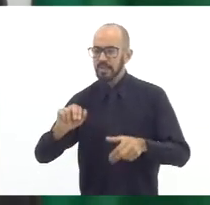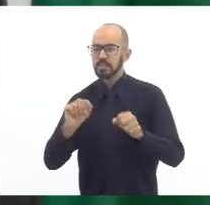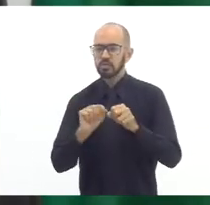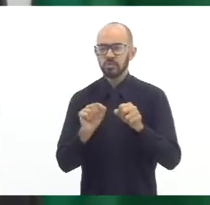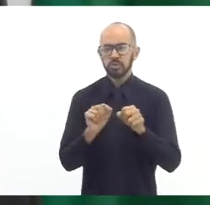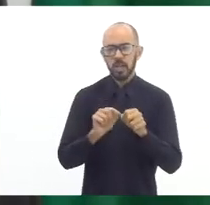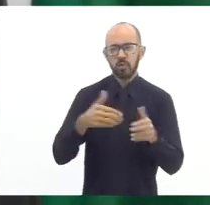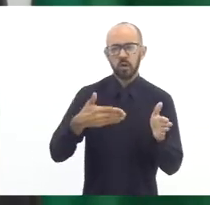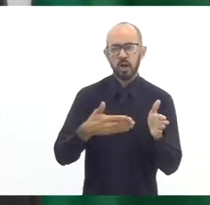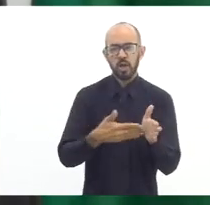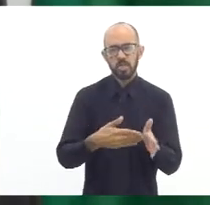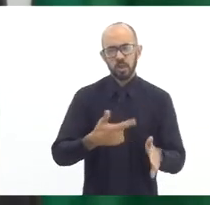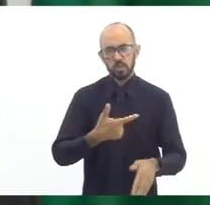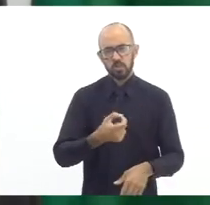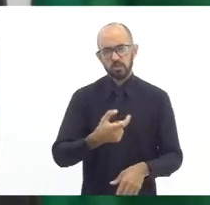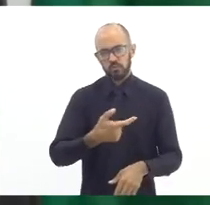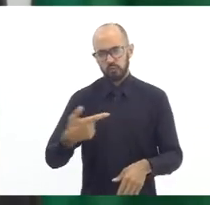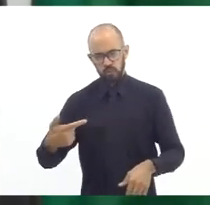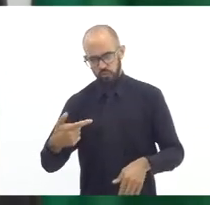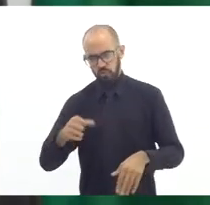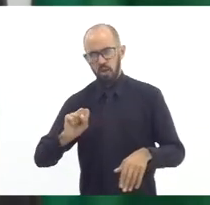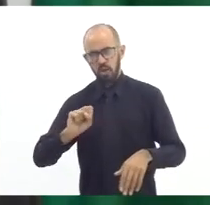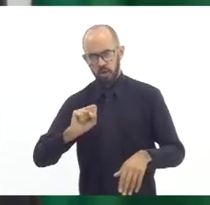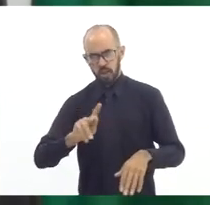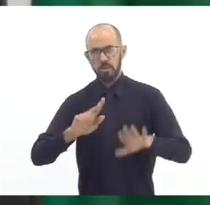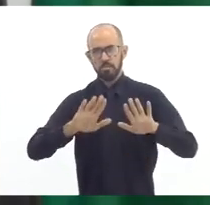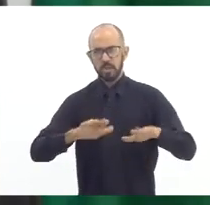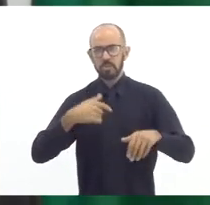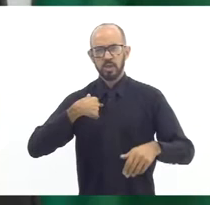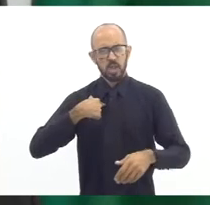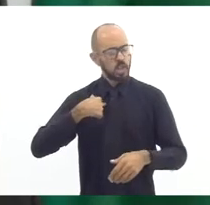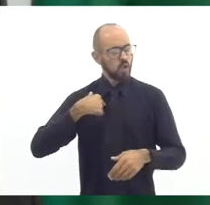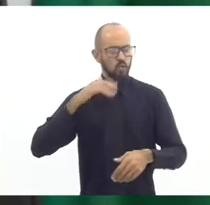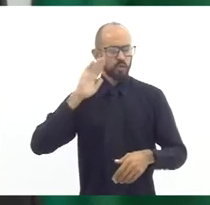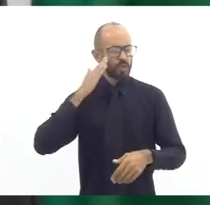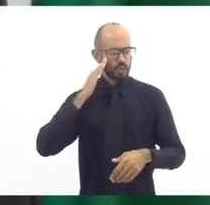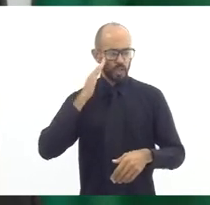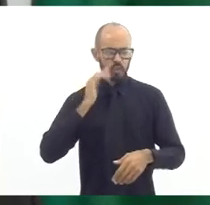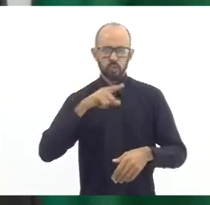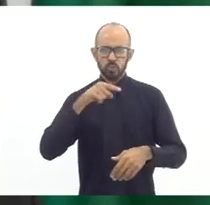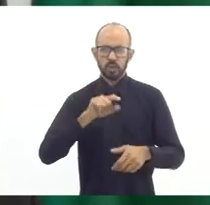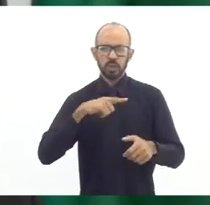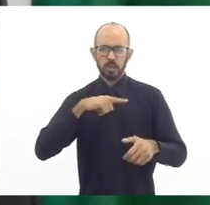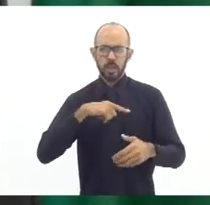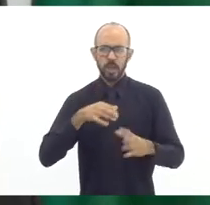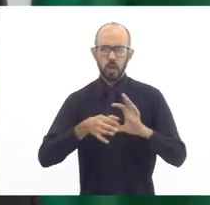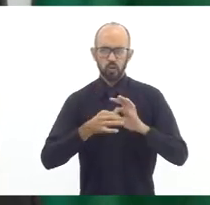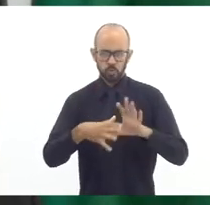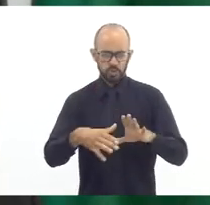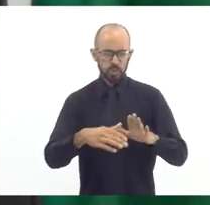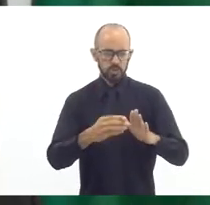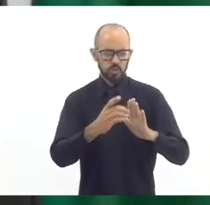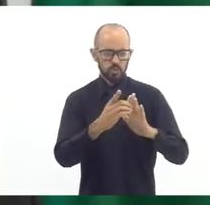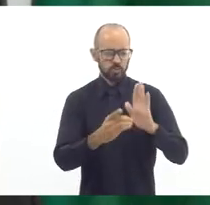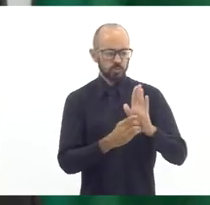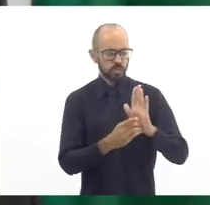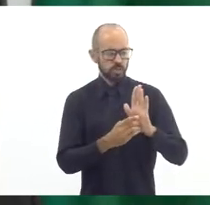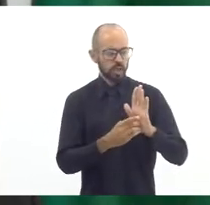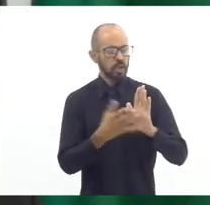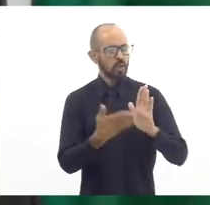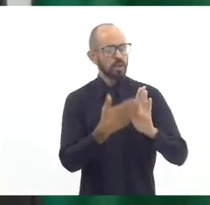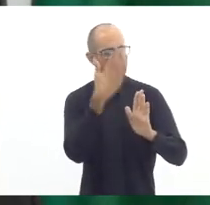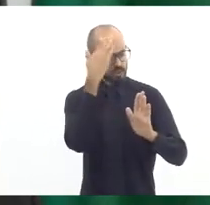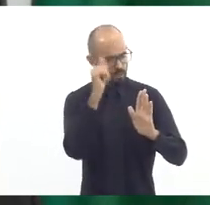2021. Então, eu não concebo que haja autorização por esse decreto, e queria que o senhor me dissesse onde está escrito